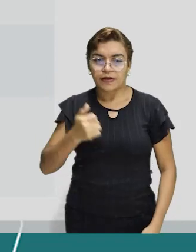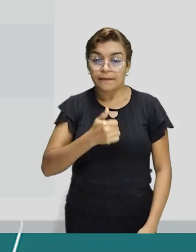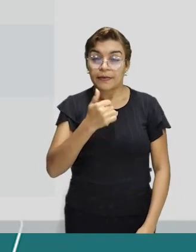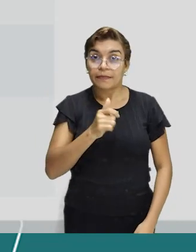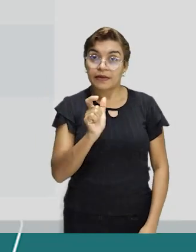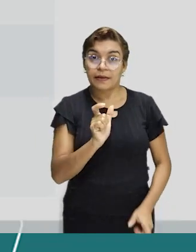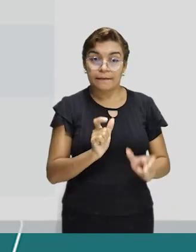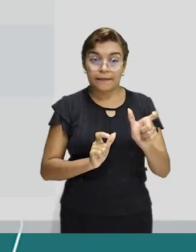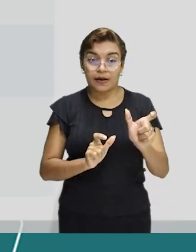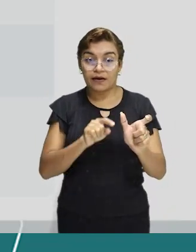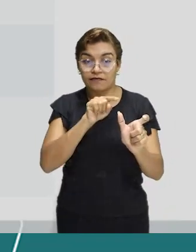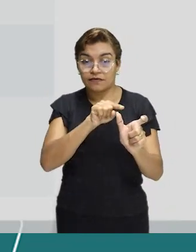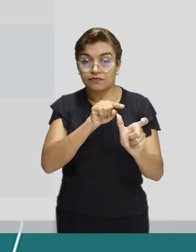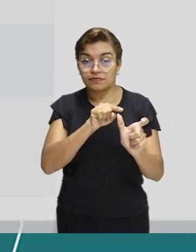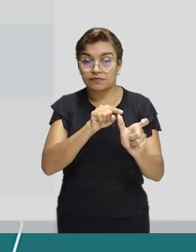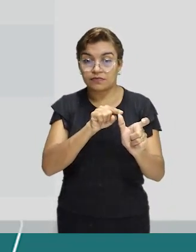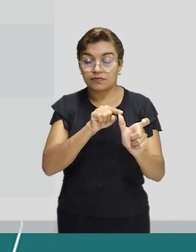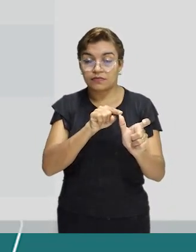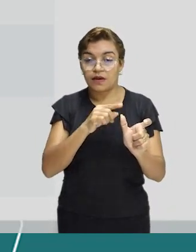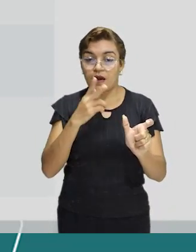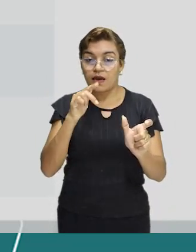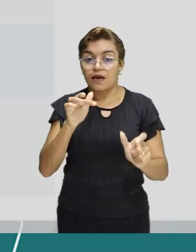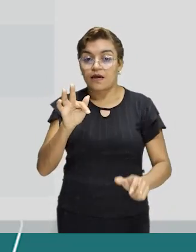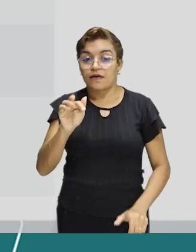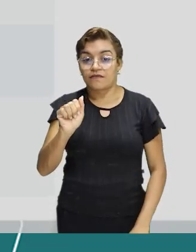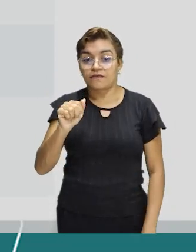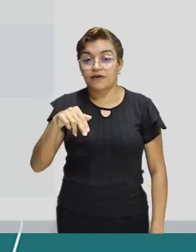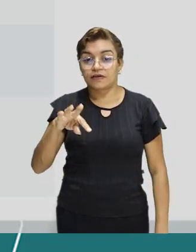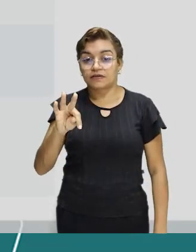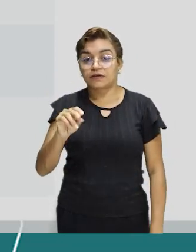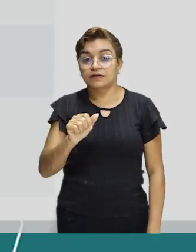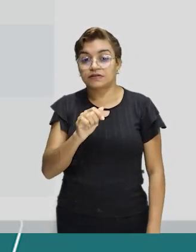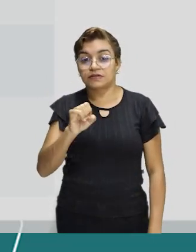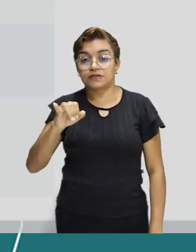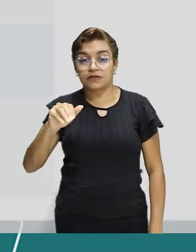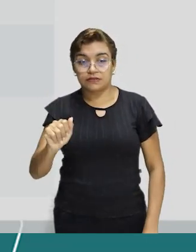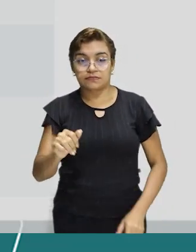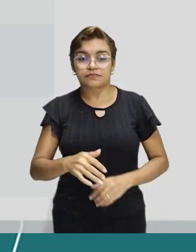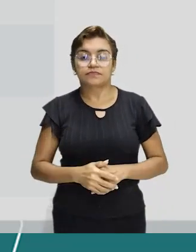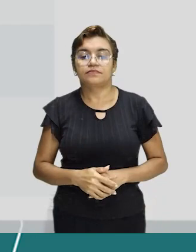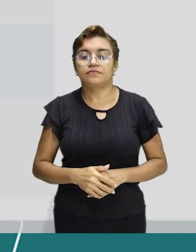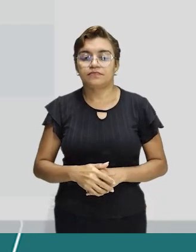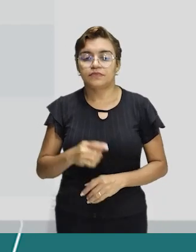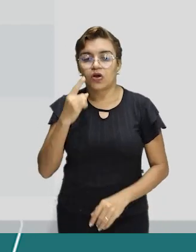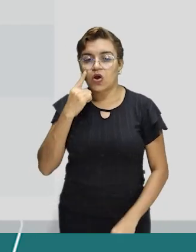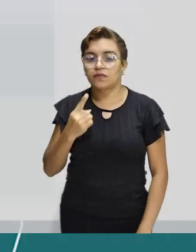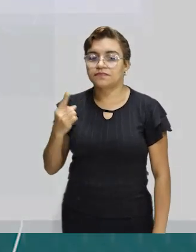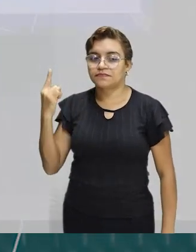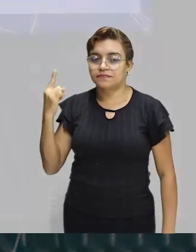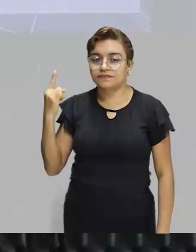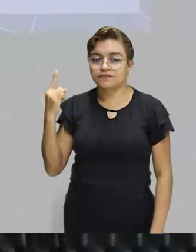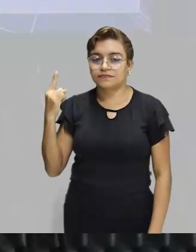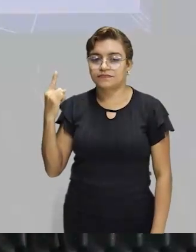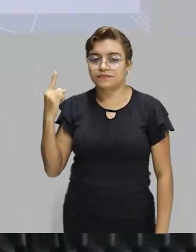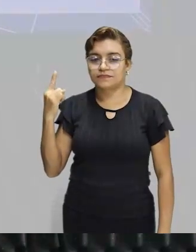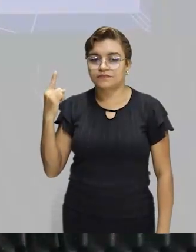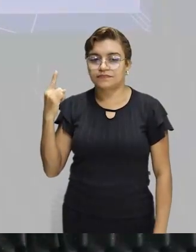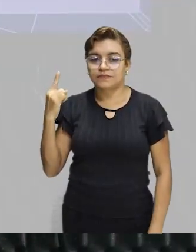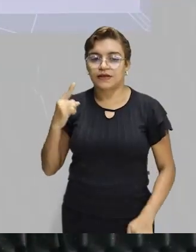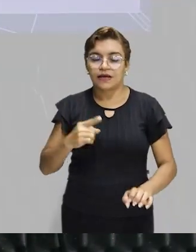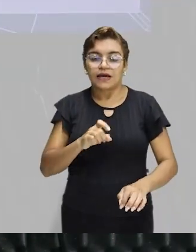mas parece com costume. Exit parece com êxito ou sucesso, mas